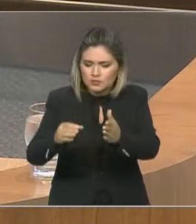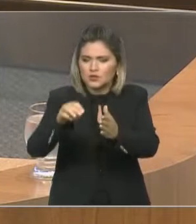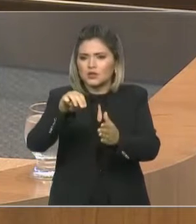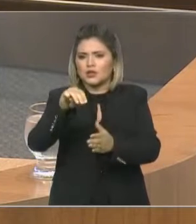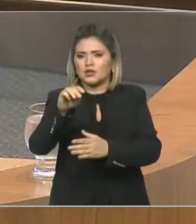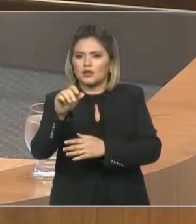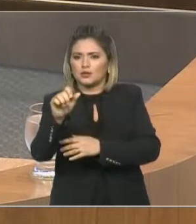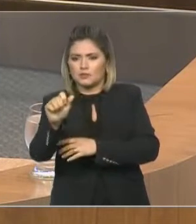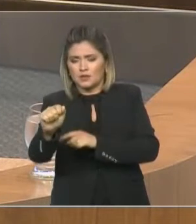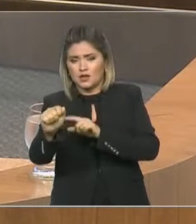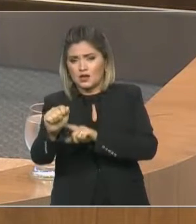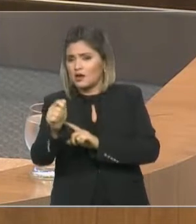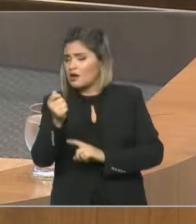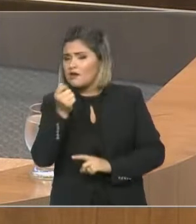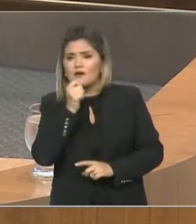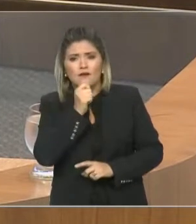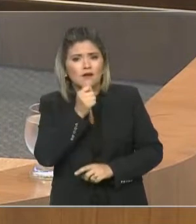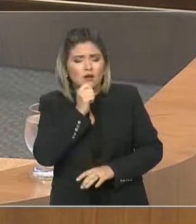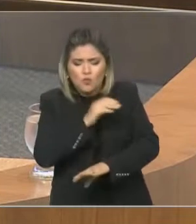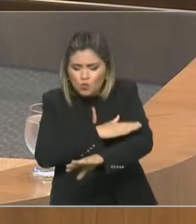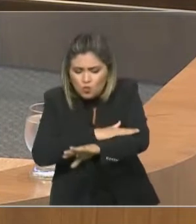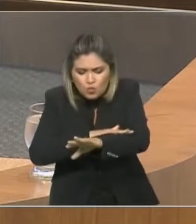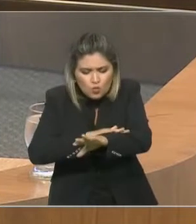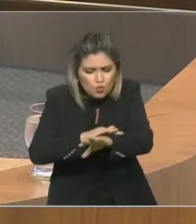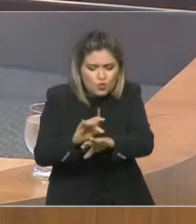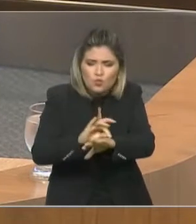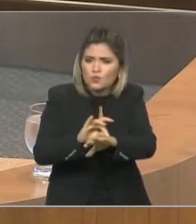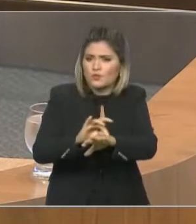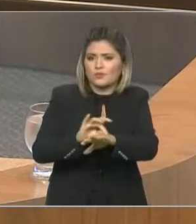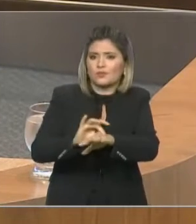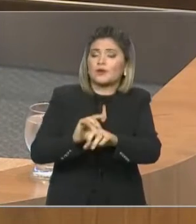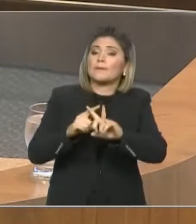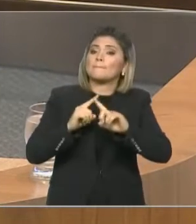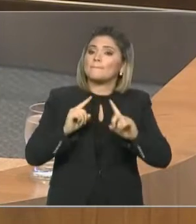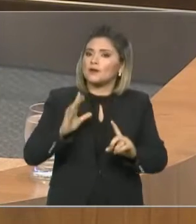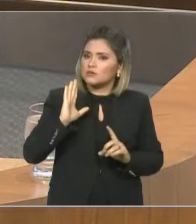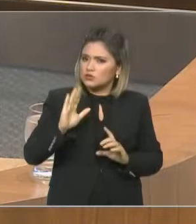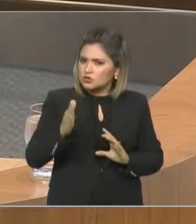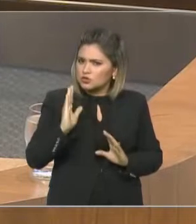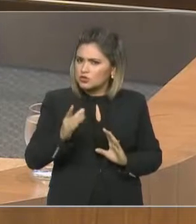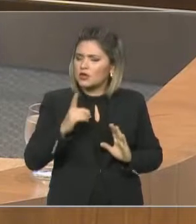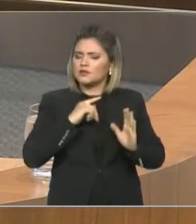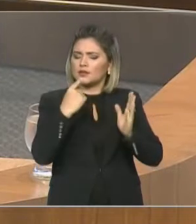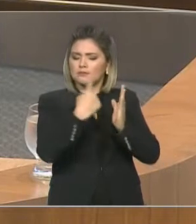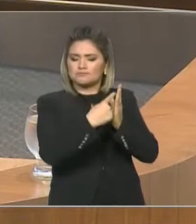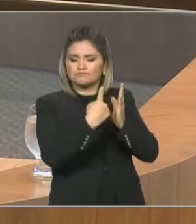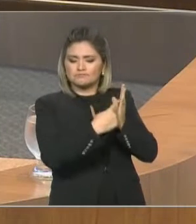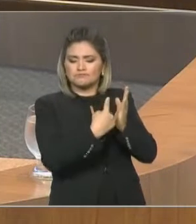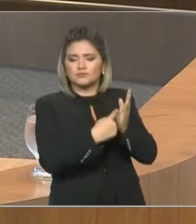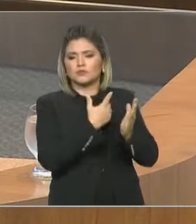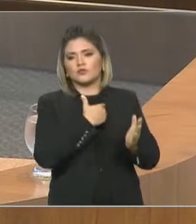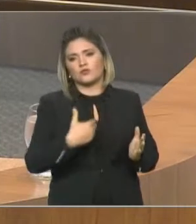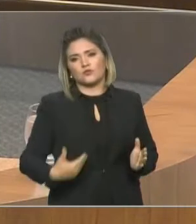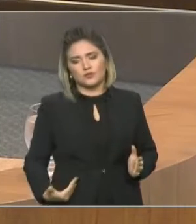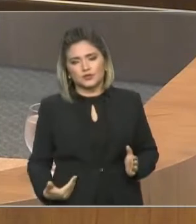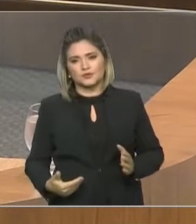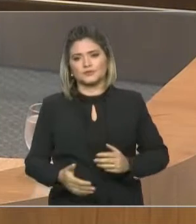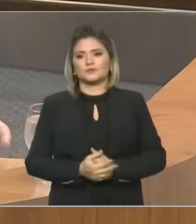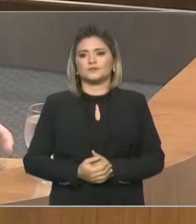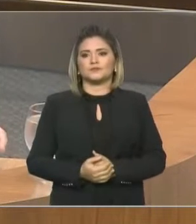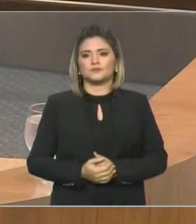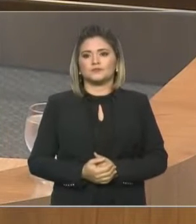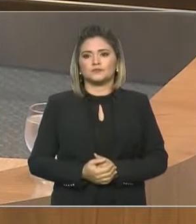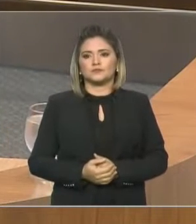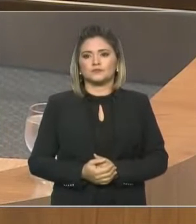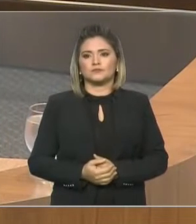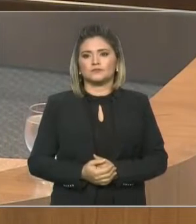ainda não foram asfaltadas, mas já está na programação do governo do estado do Maranhão. E aqui eu queria chamar